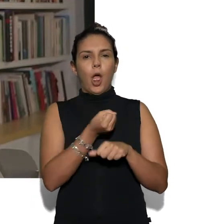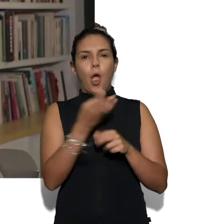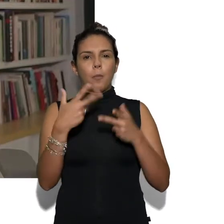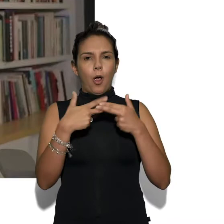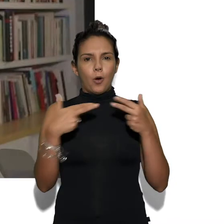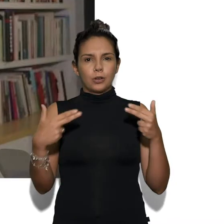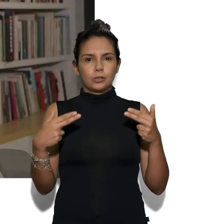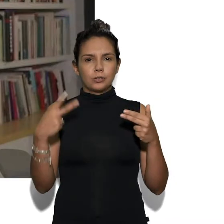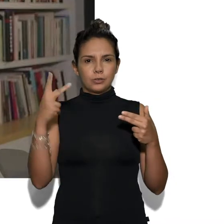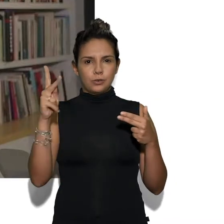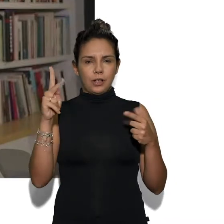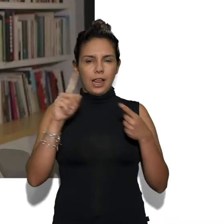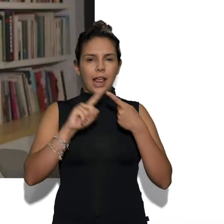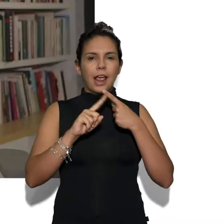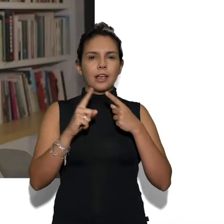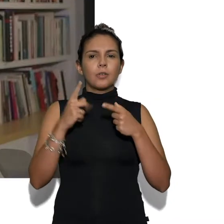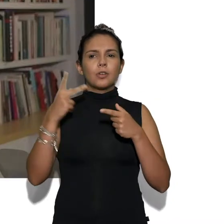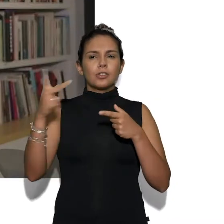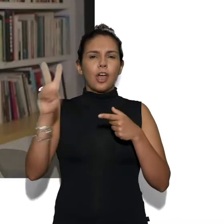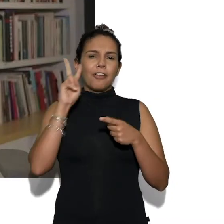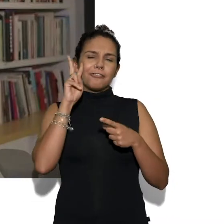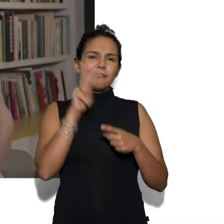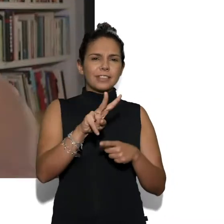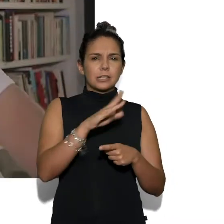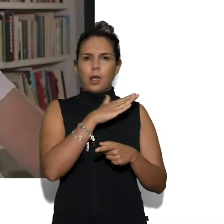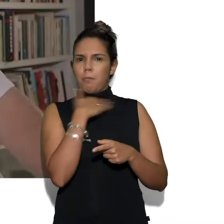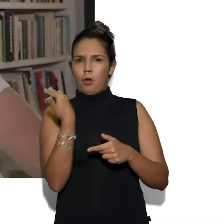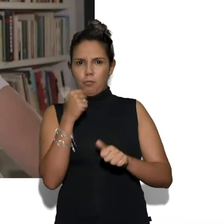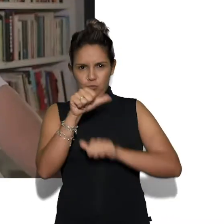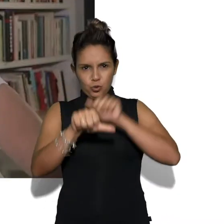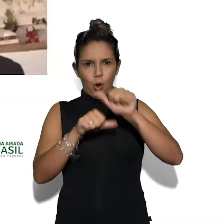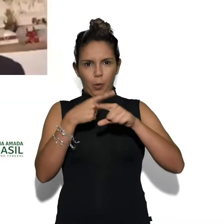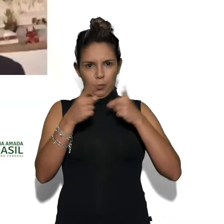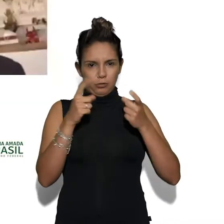alguma coisa sua com relação à visão da morte?